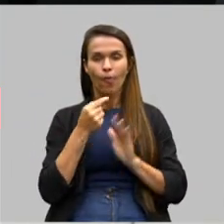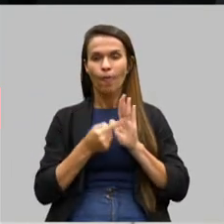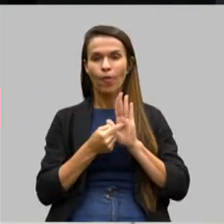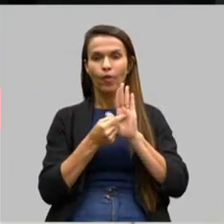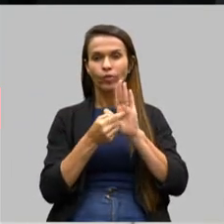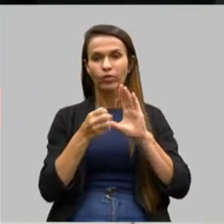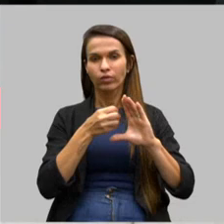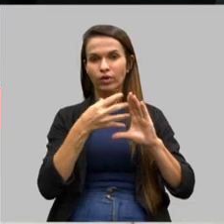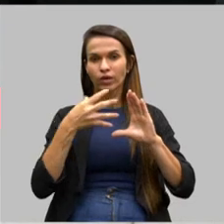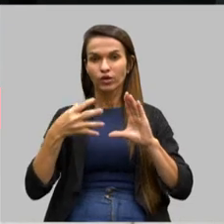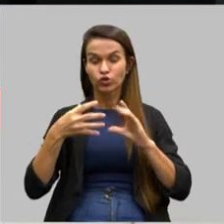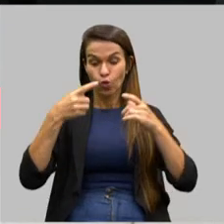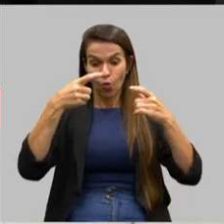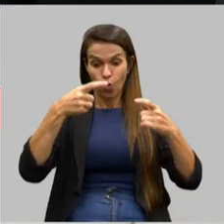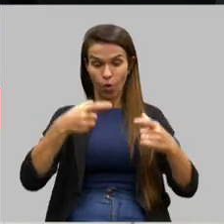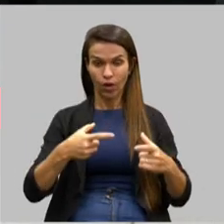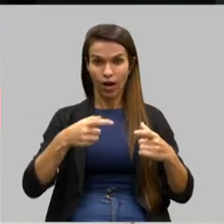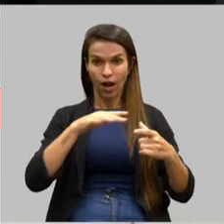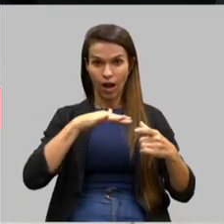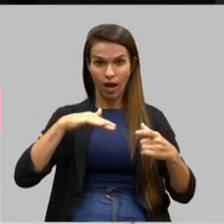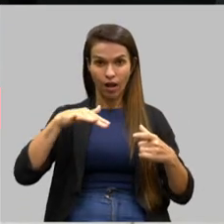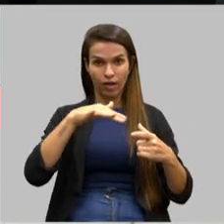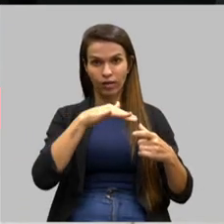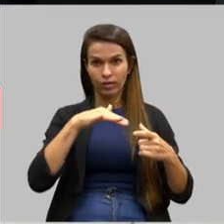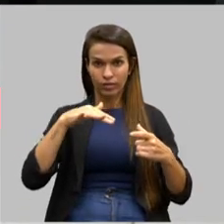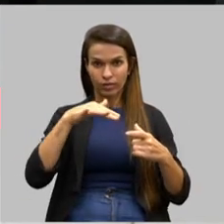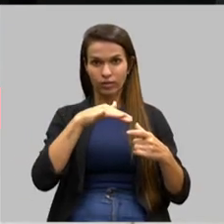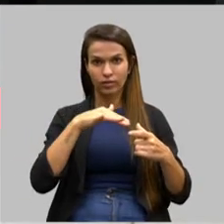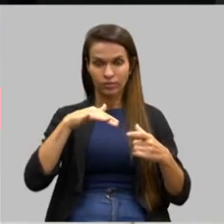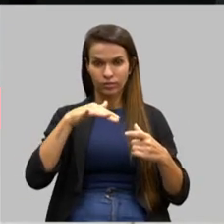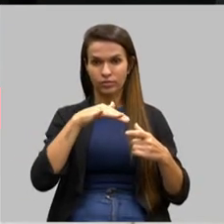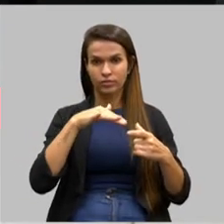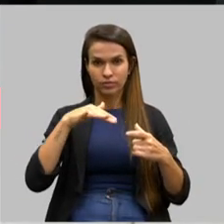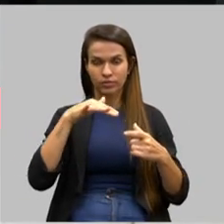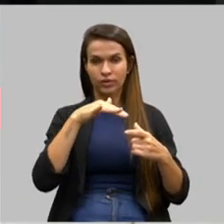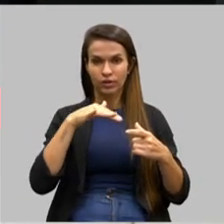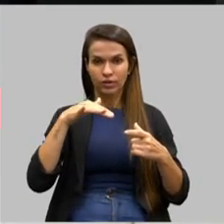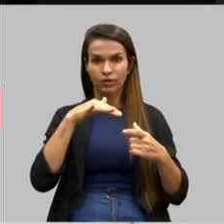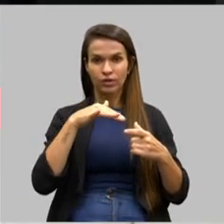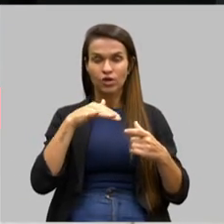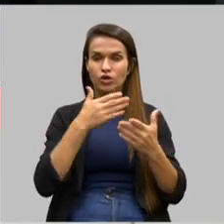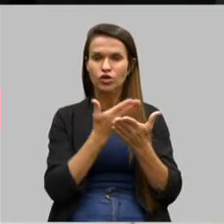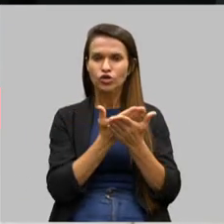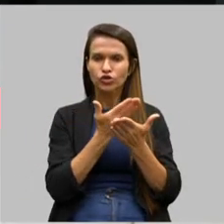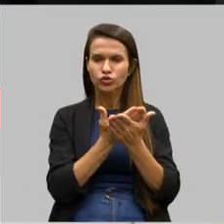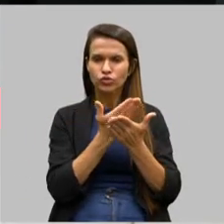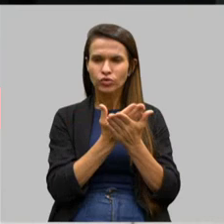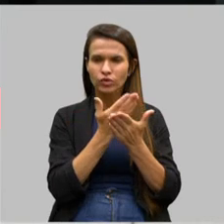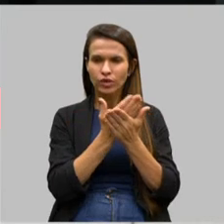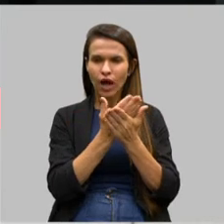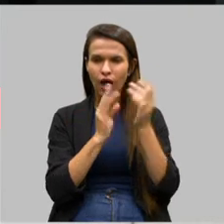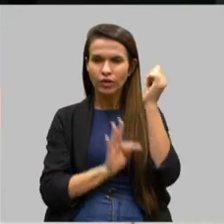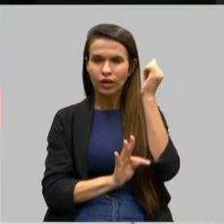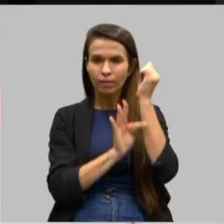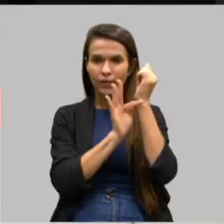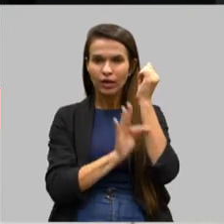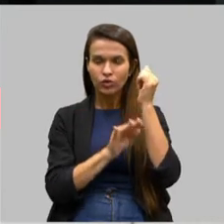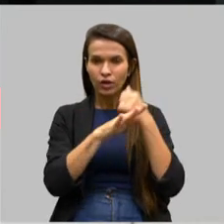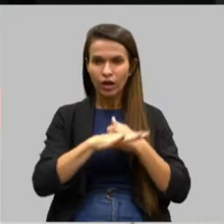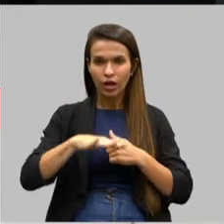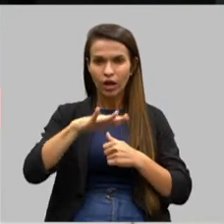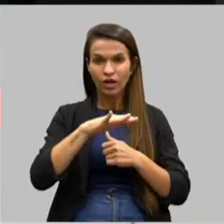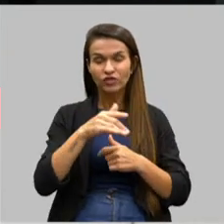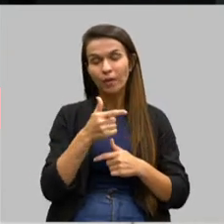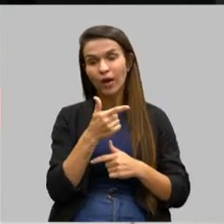características locais da região e estudar o clima da região. Aí a gente vai para outra